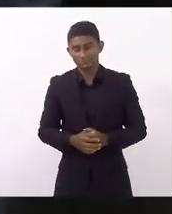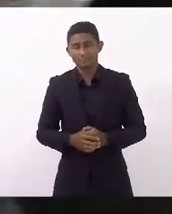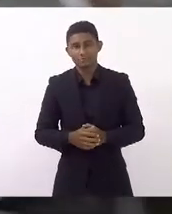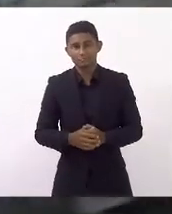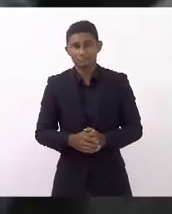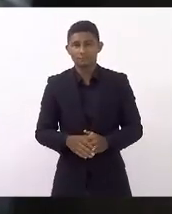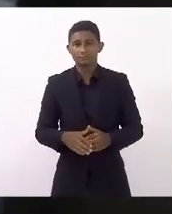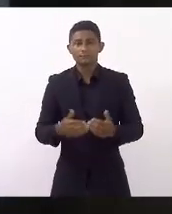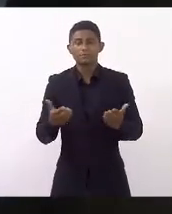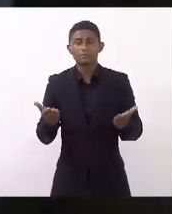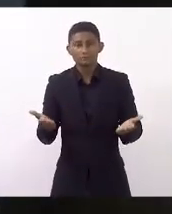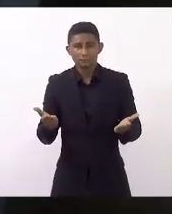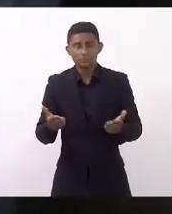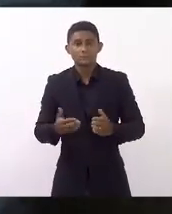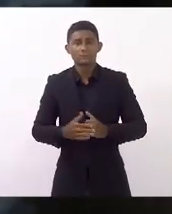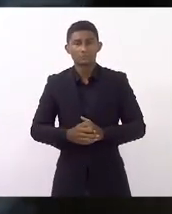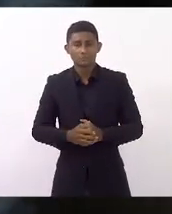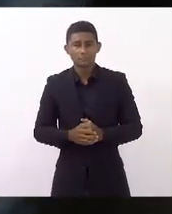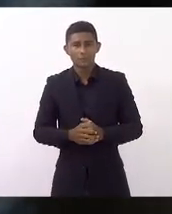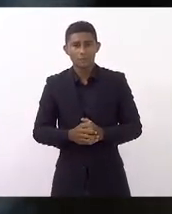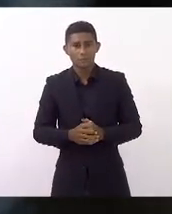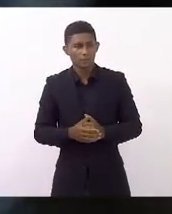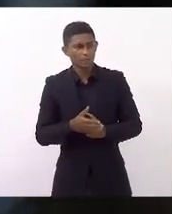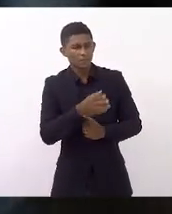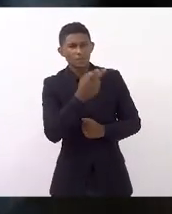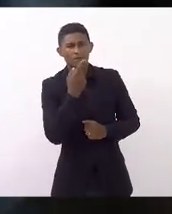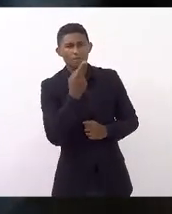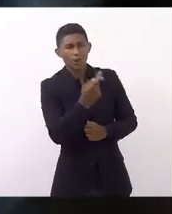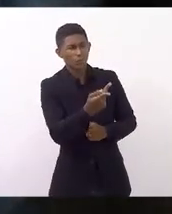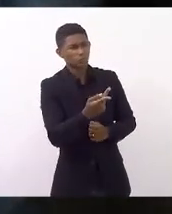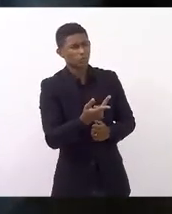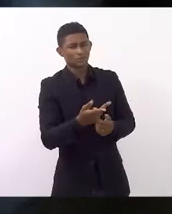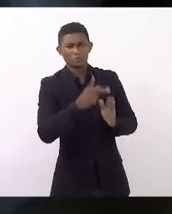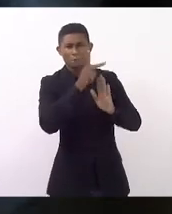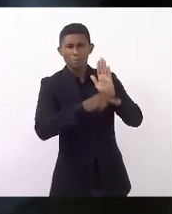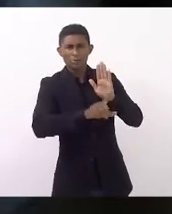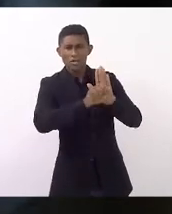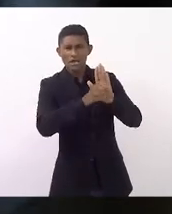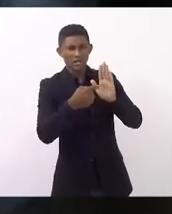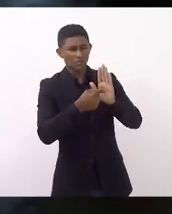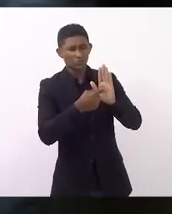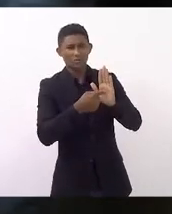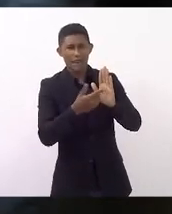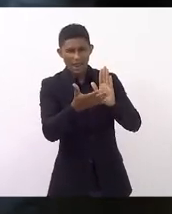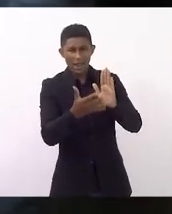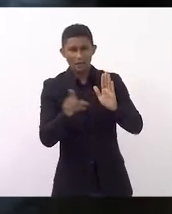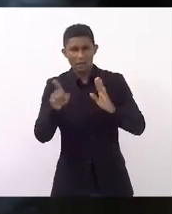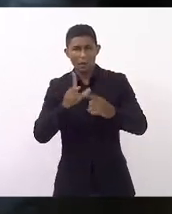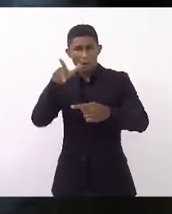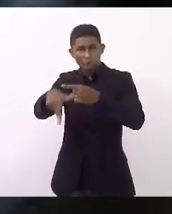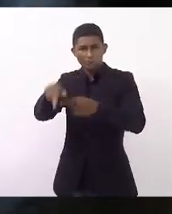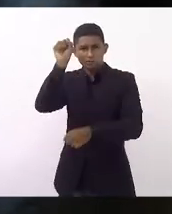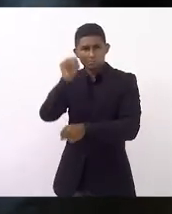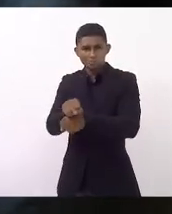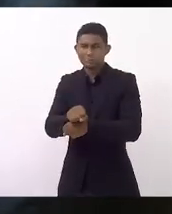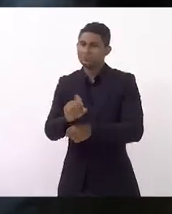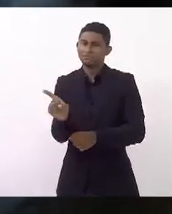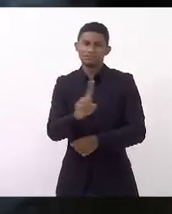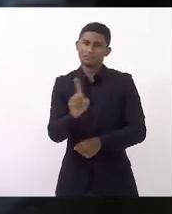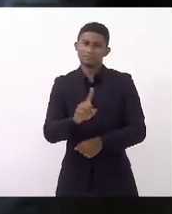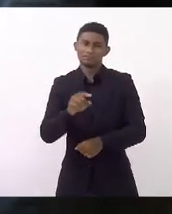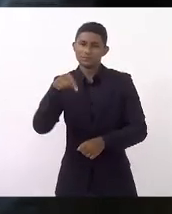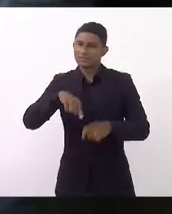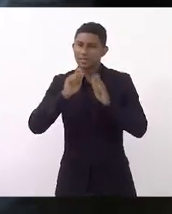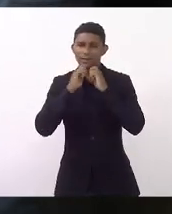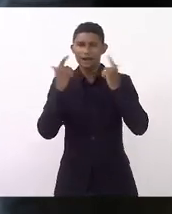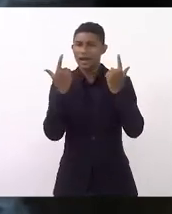Então, não é verdadeiro que o projeto queira parar a reforma, porque ele não tem esse condão, a Assembleia Legislativa não tem